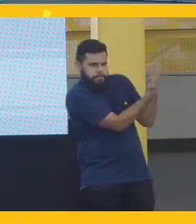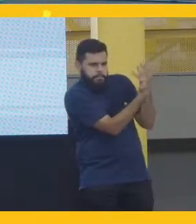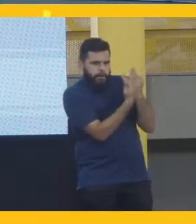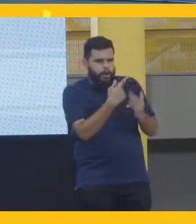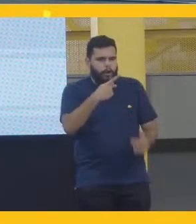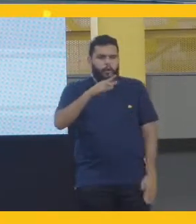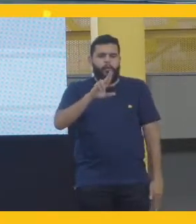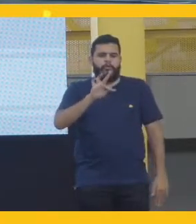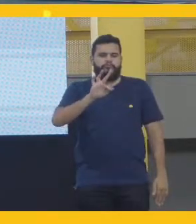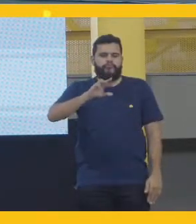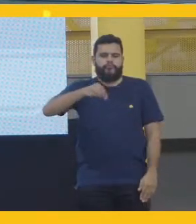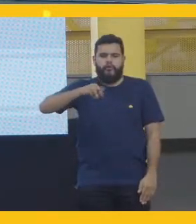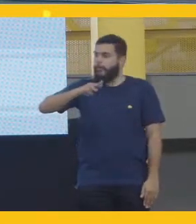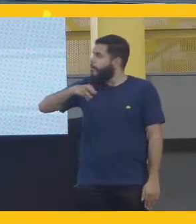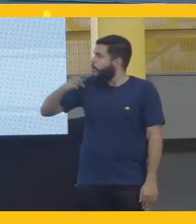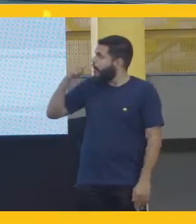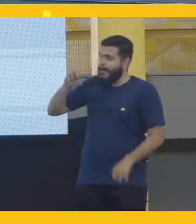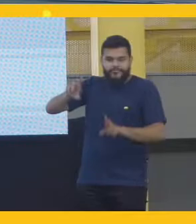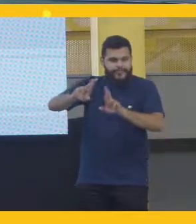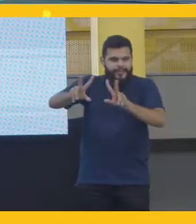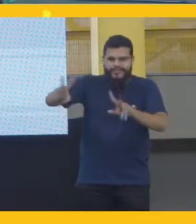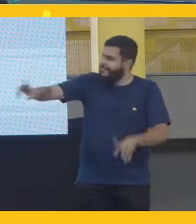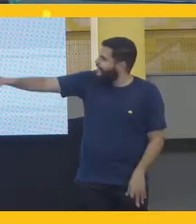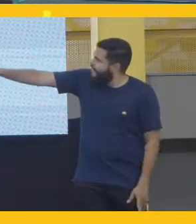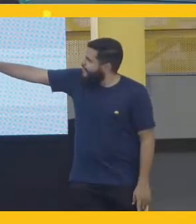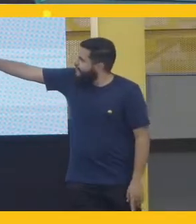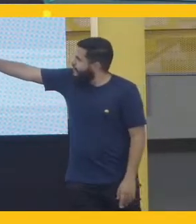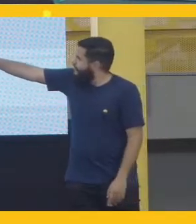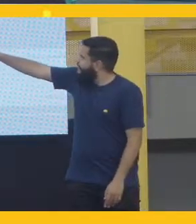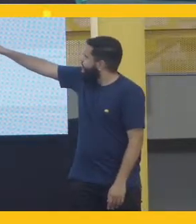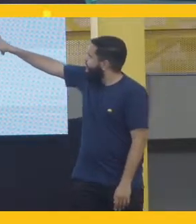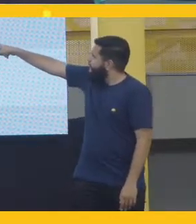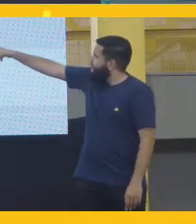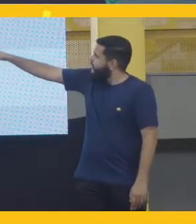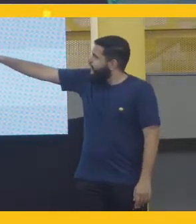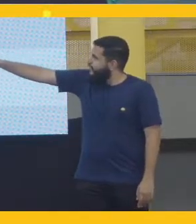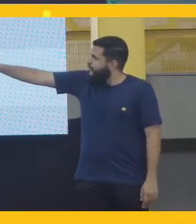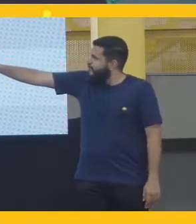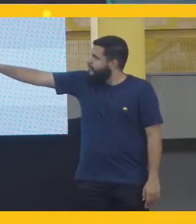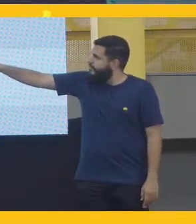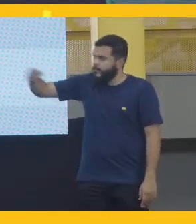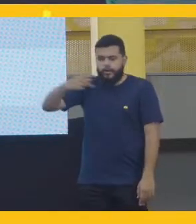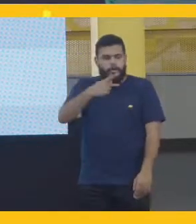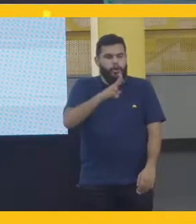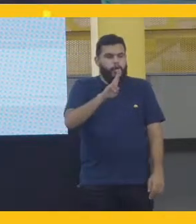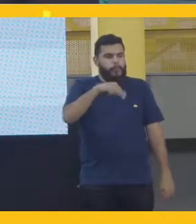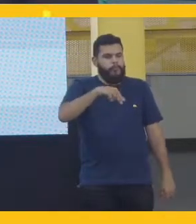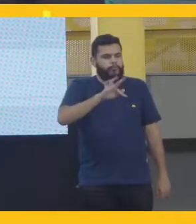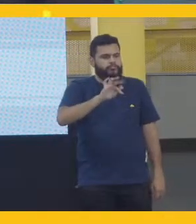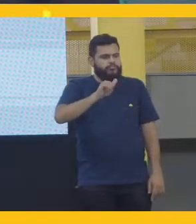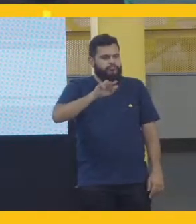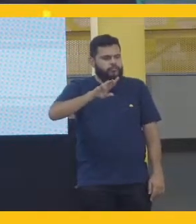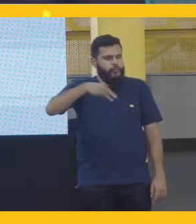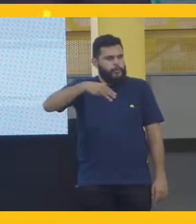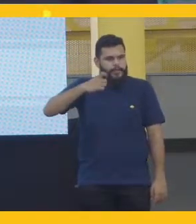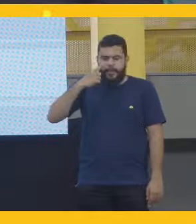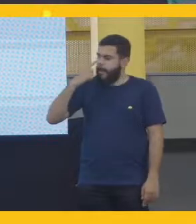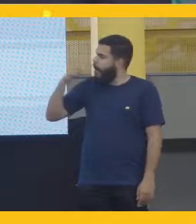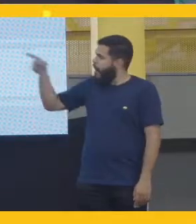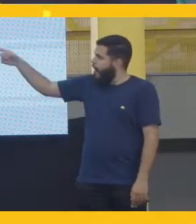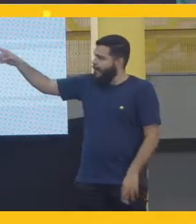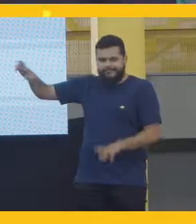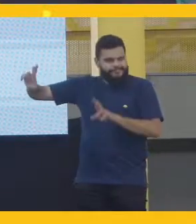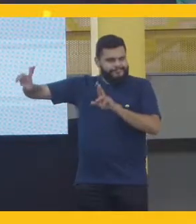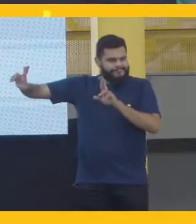olha como é que fica a sombra. Isso aqui é o que a gente chama de sombra dura. Se você for